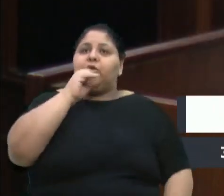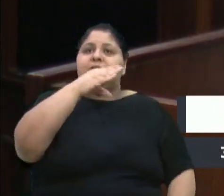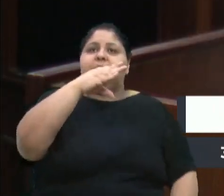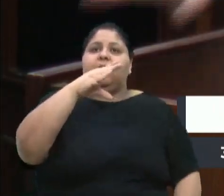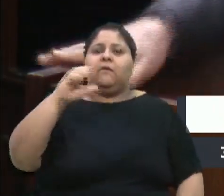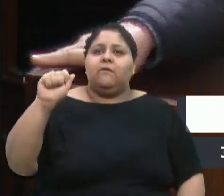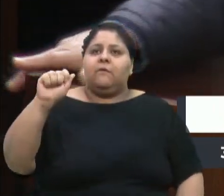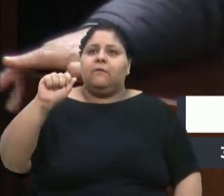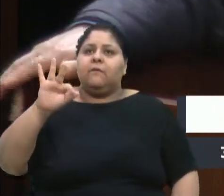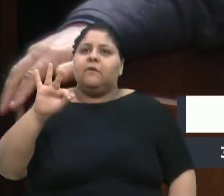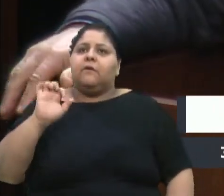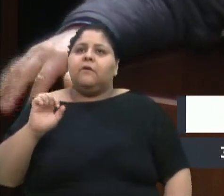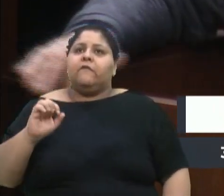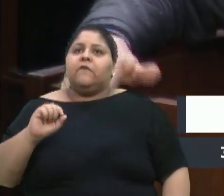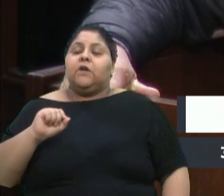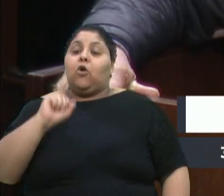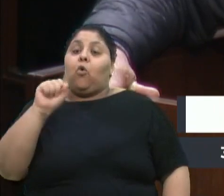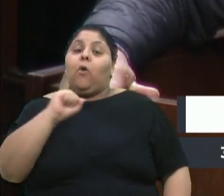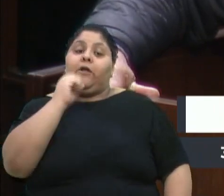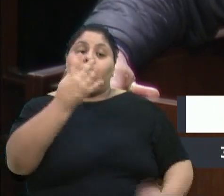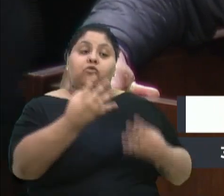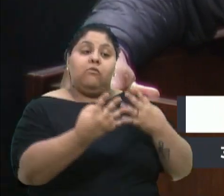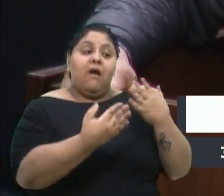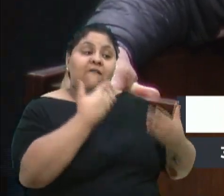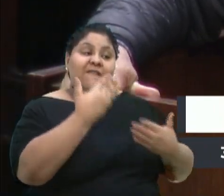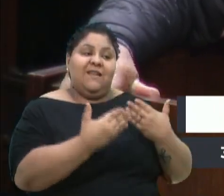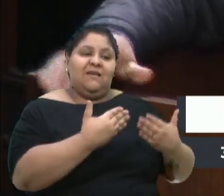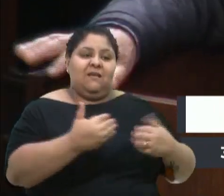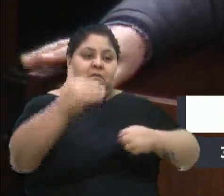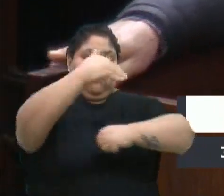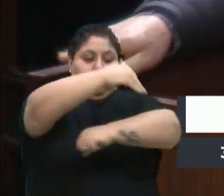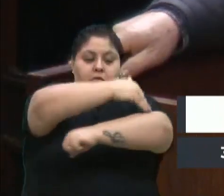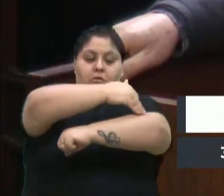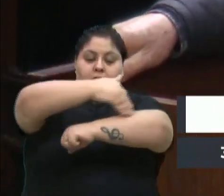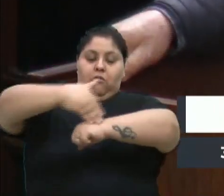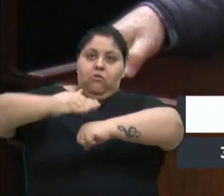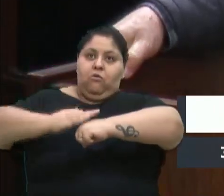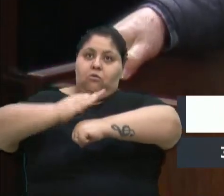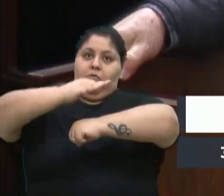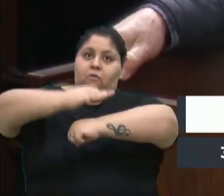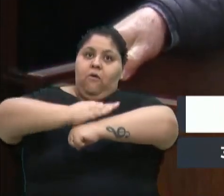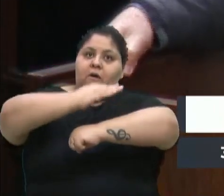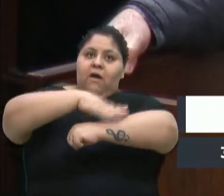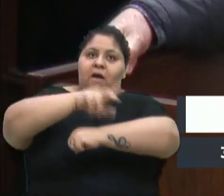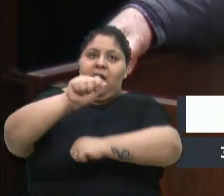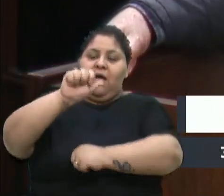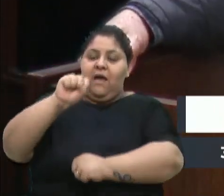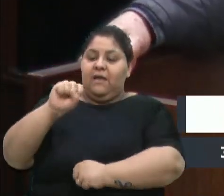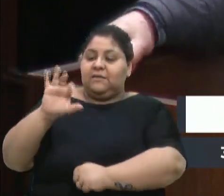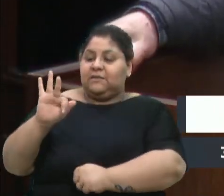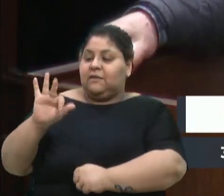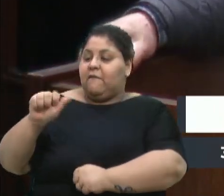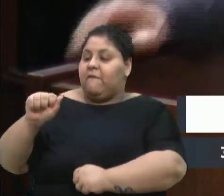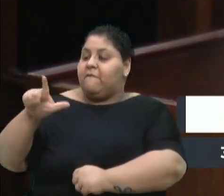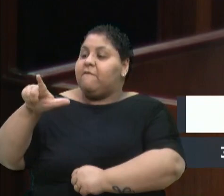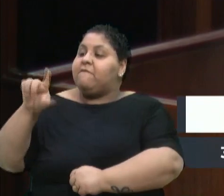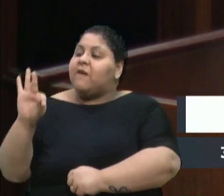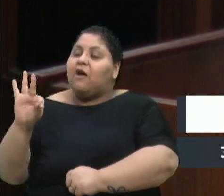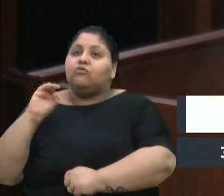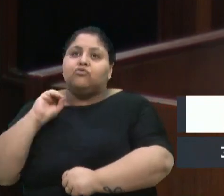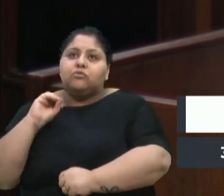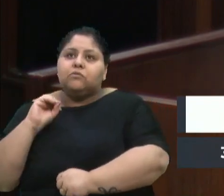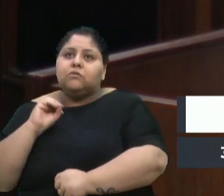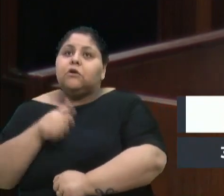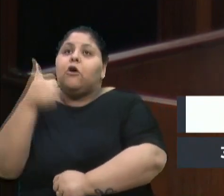trechos para asfalto que nem tivemos aqui ontem de manhã, reivindicando justo de Santa Lúcia, vereador Camilo,